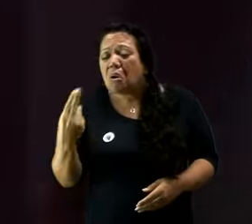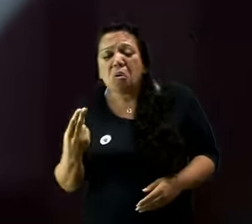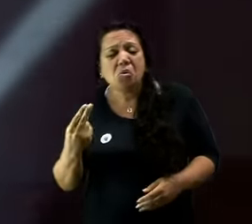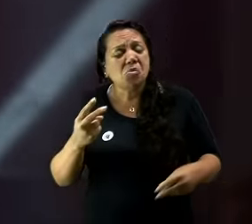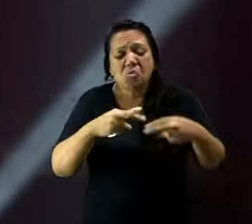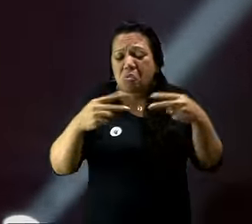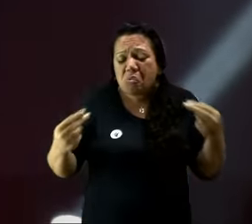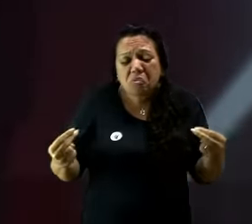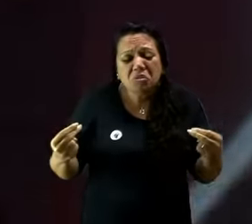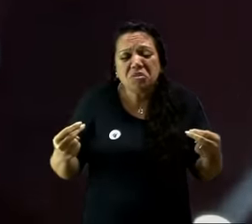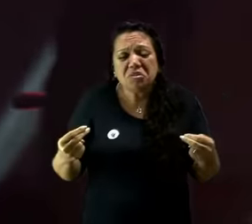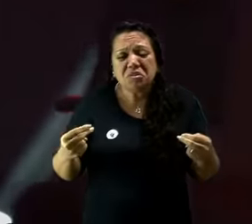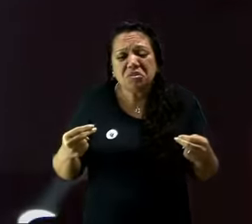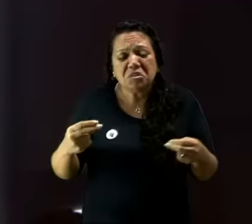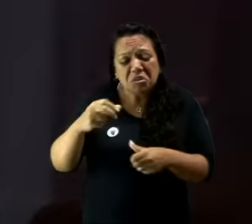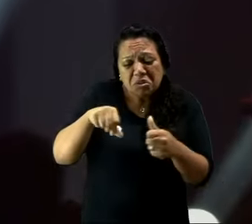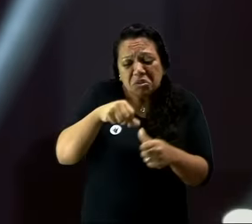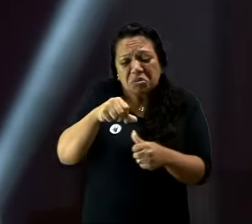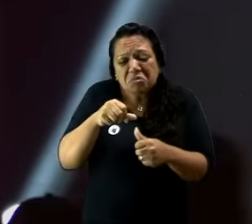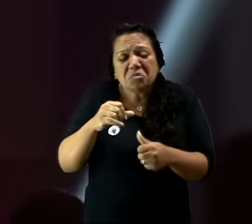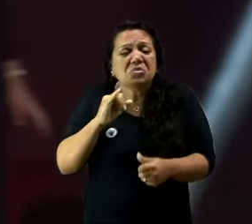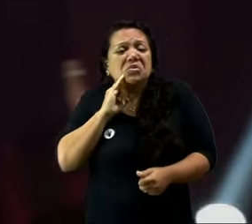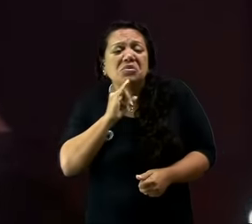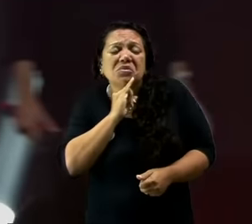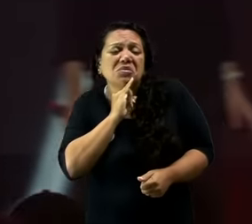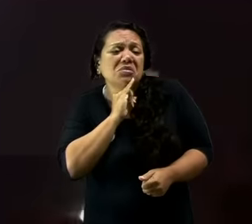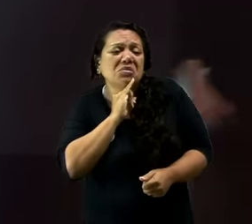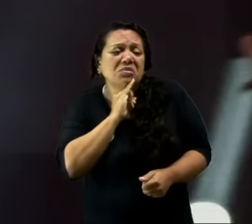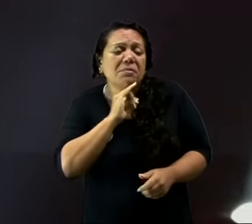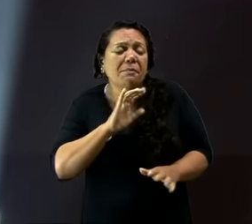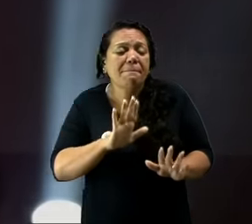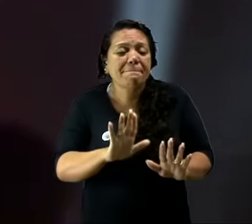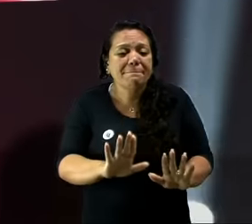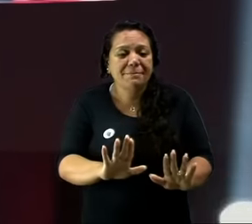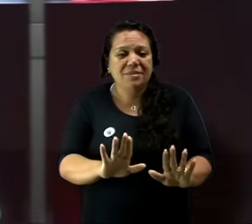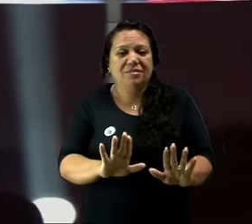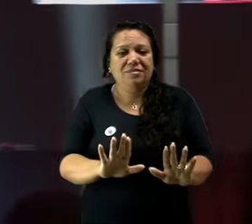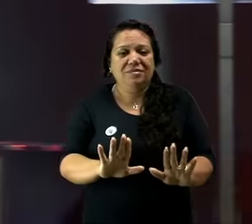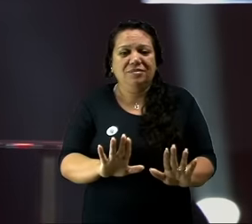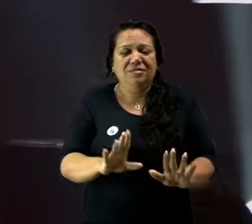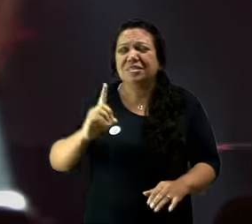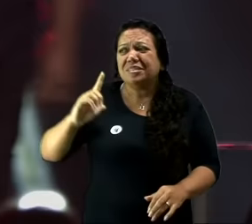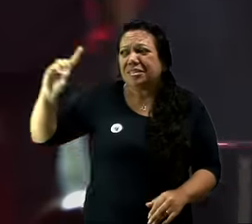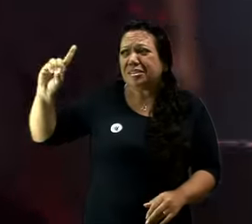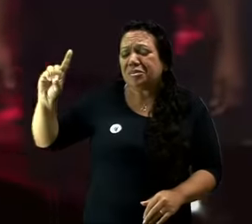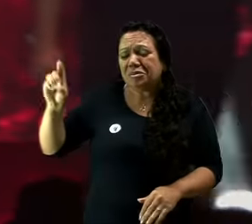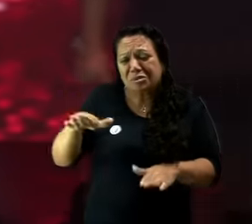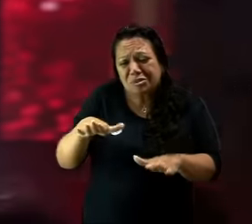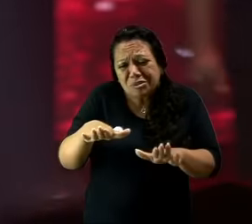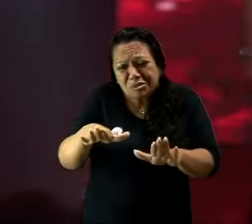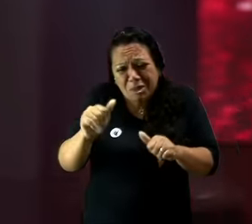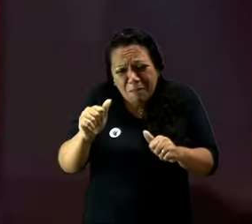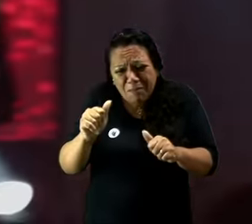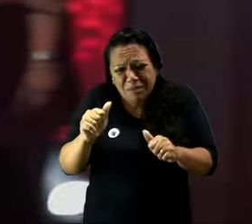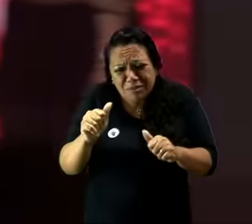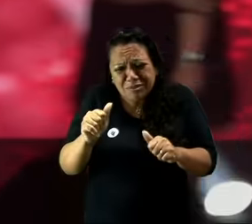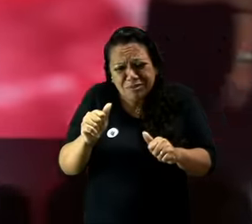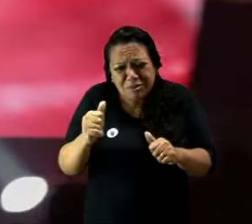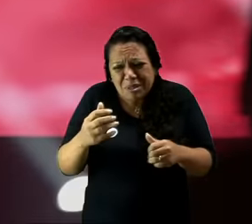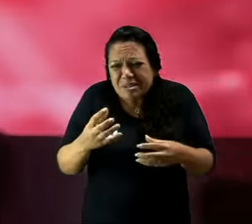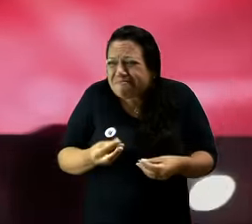tornando Isaac na tua vida, foi tirando você da direção e do propósito. E Deus está dizendo: vem, me dá o teu